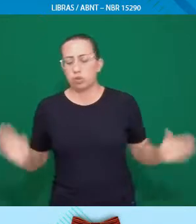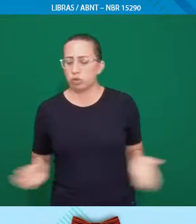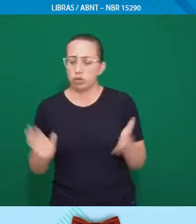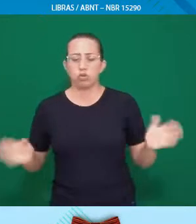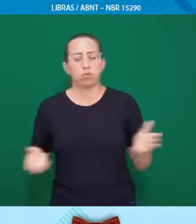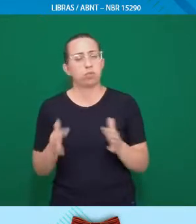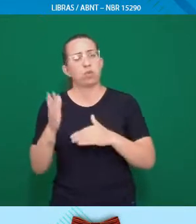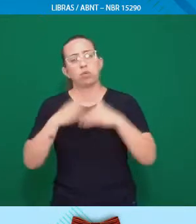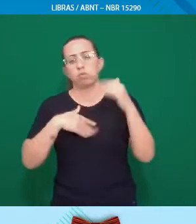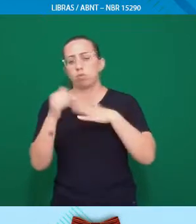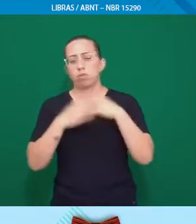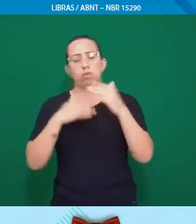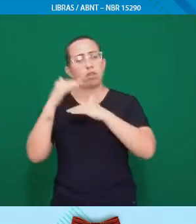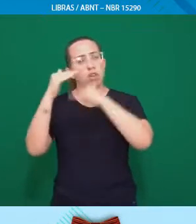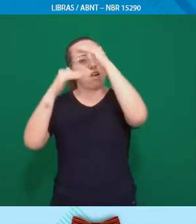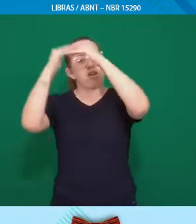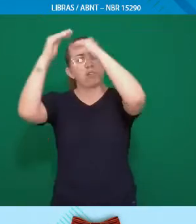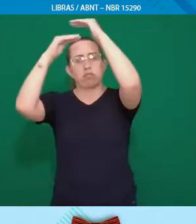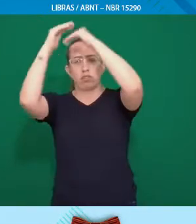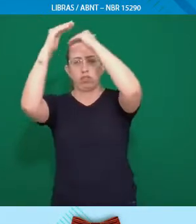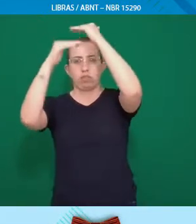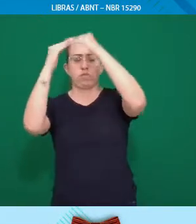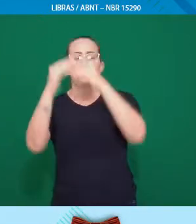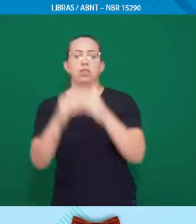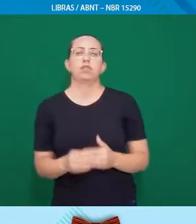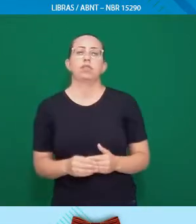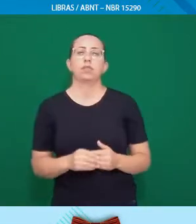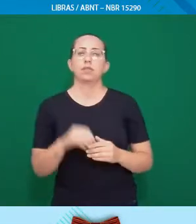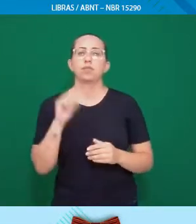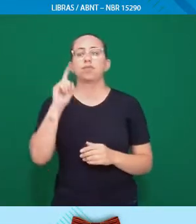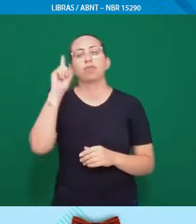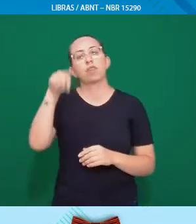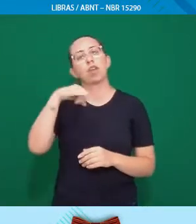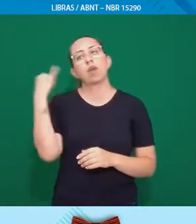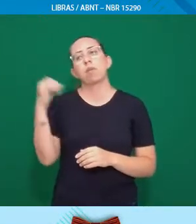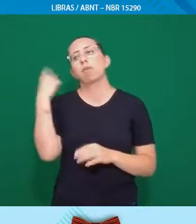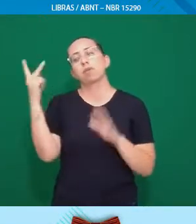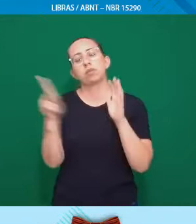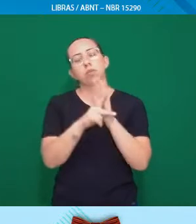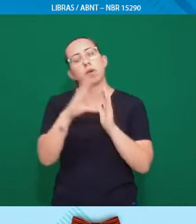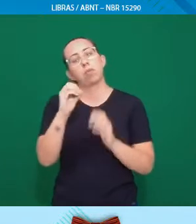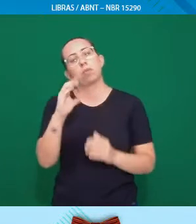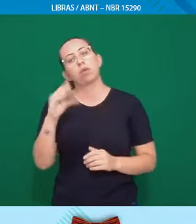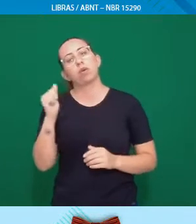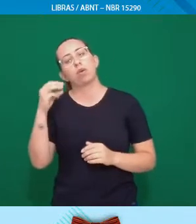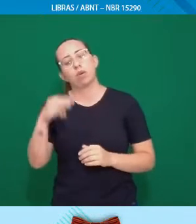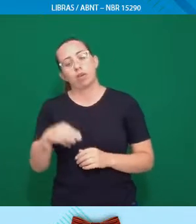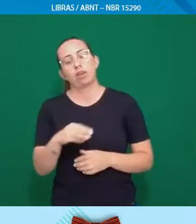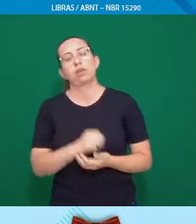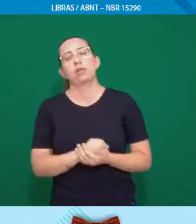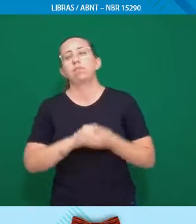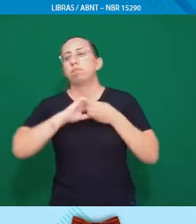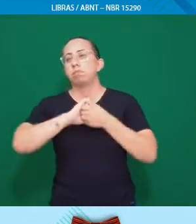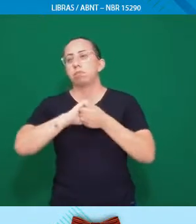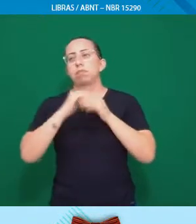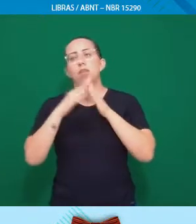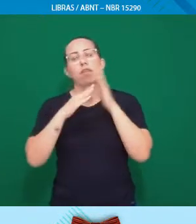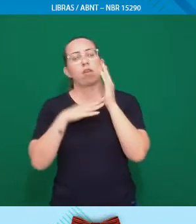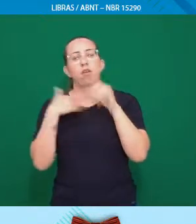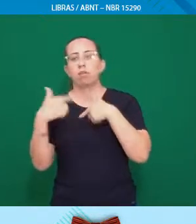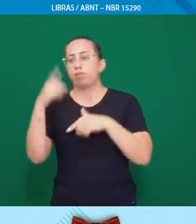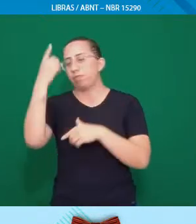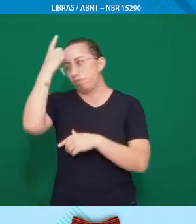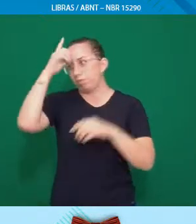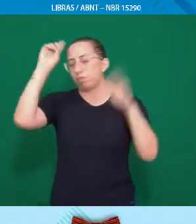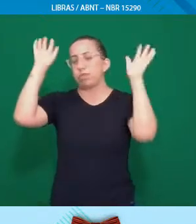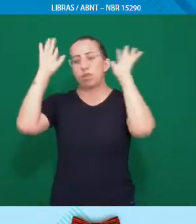das cooperativas isso a gente sabe que é também uma função importantíssima do cooperativismo que qualquer faz com excelência Então parabéns a vocês